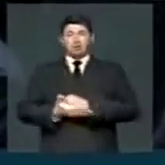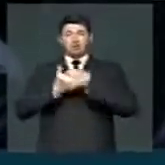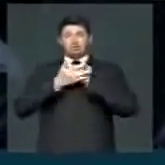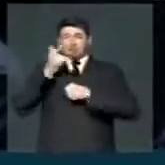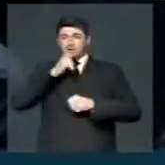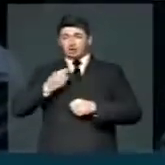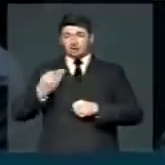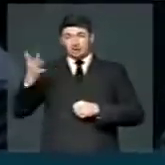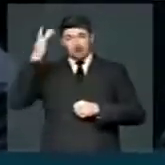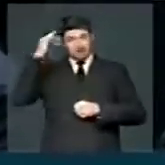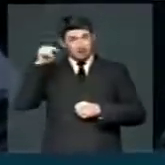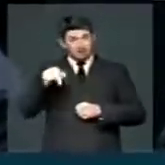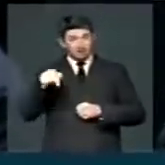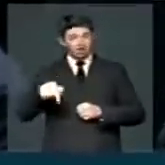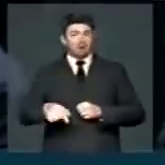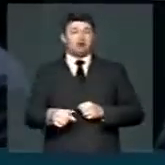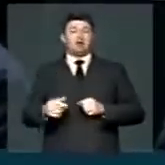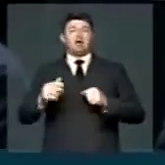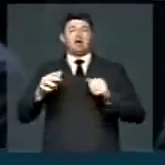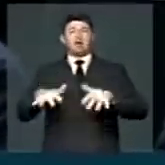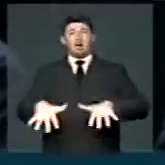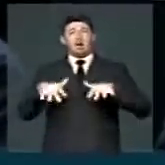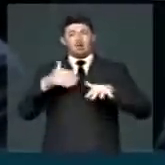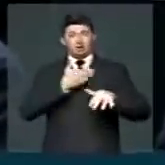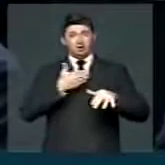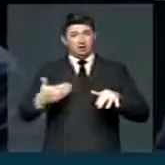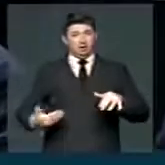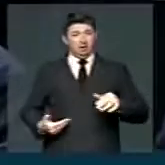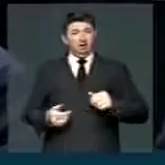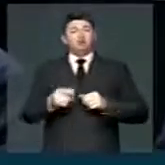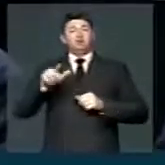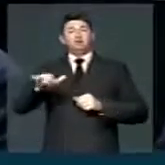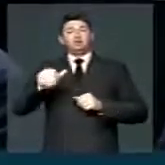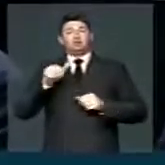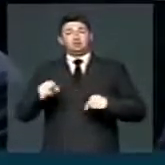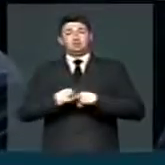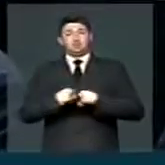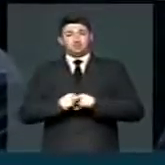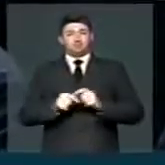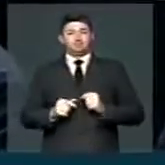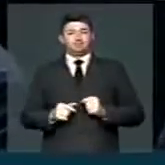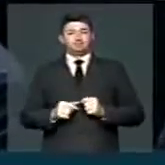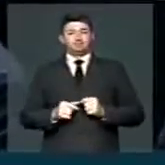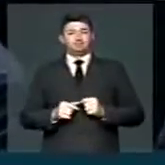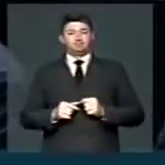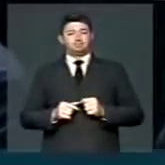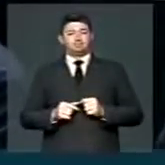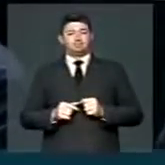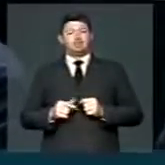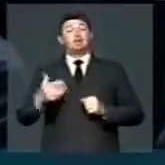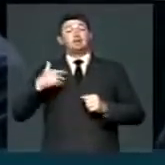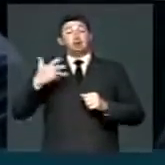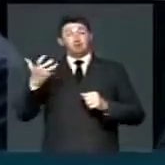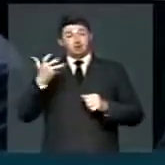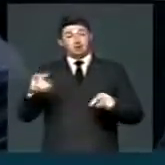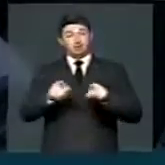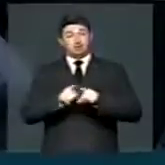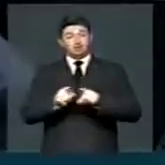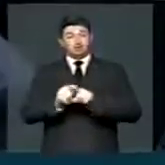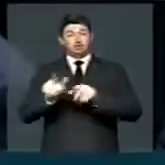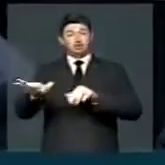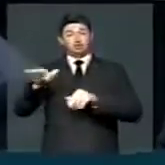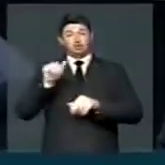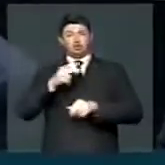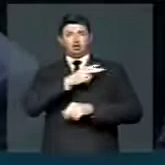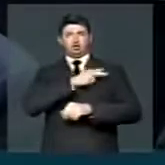para comparecerem amanhã na audiência pública que foi convocada. Além disso, quero agradecer ao superintendente da